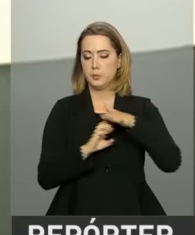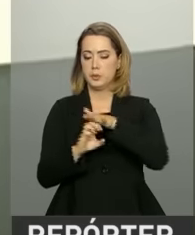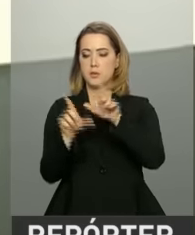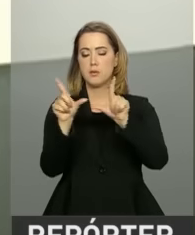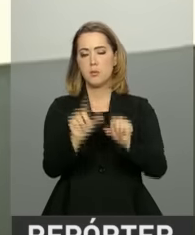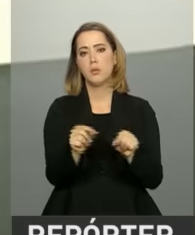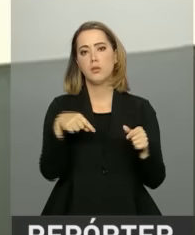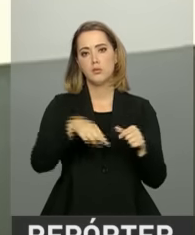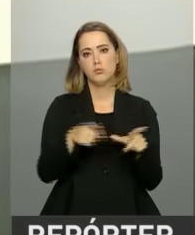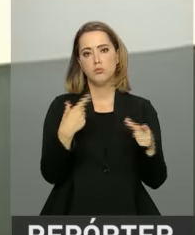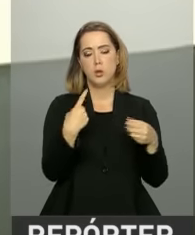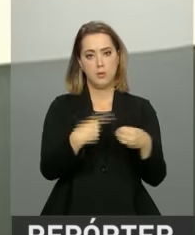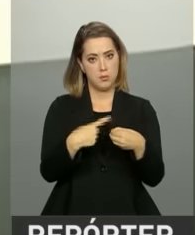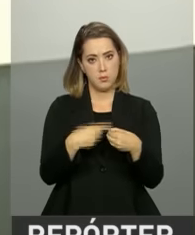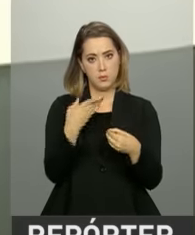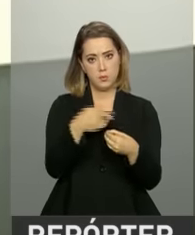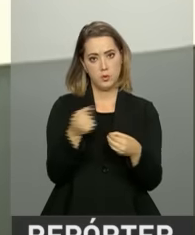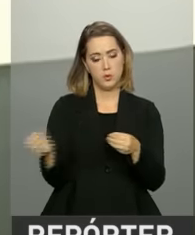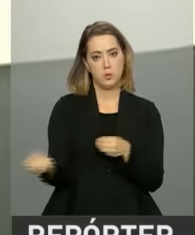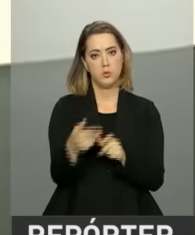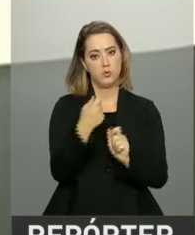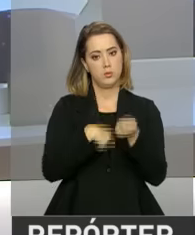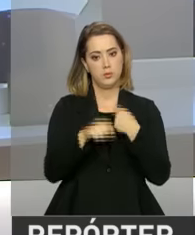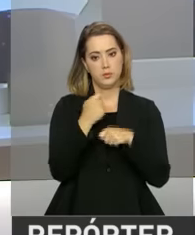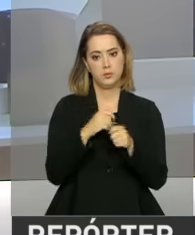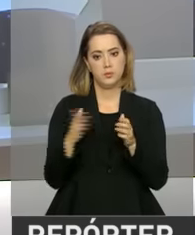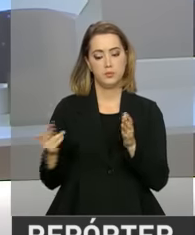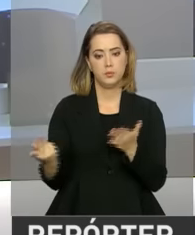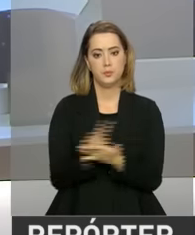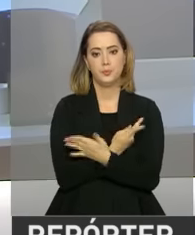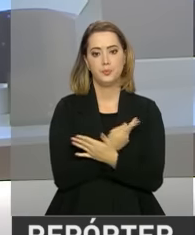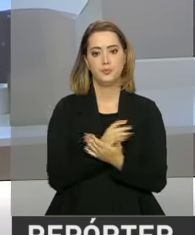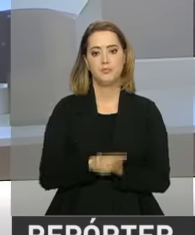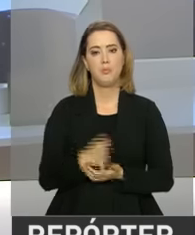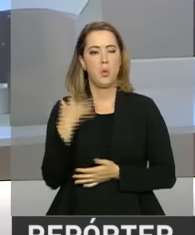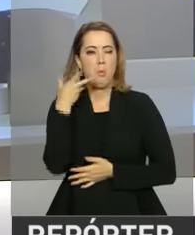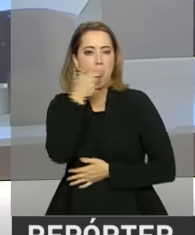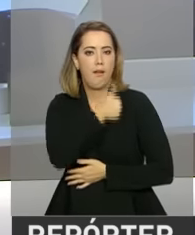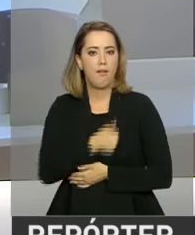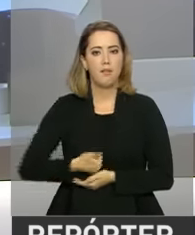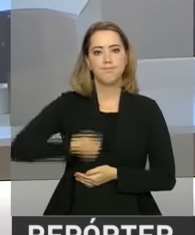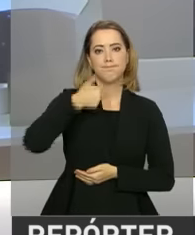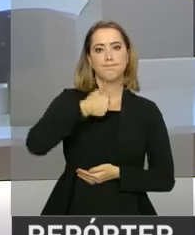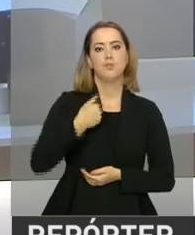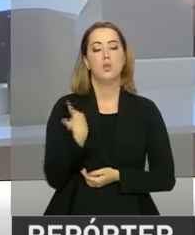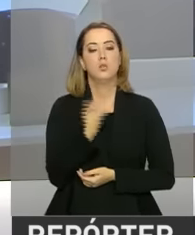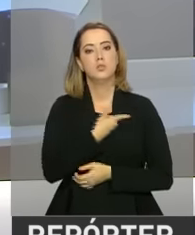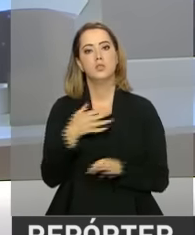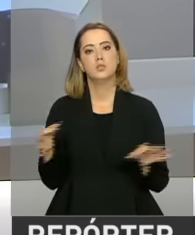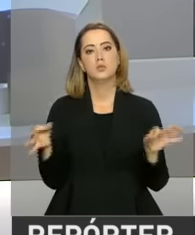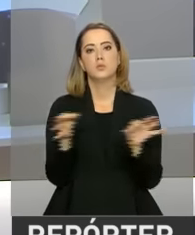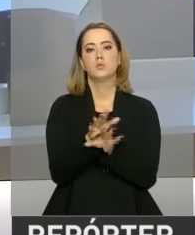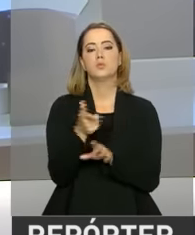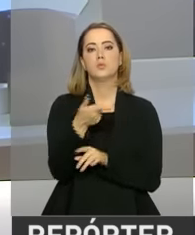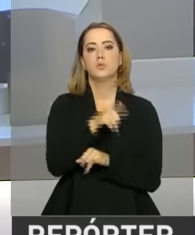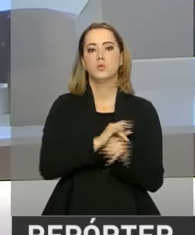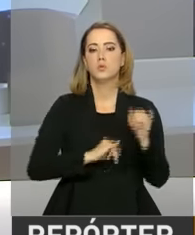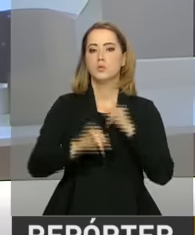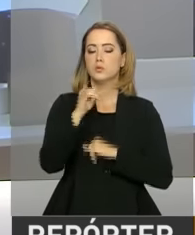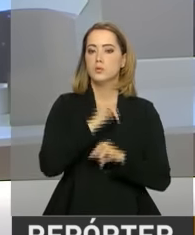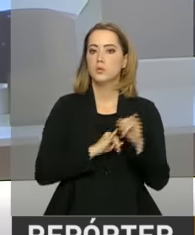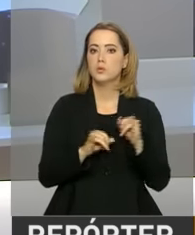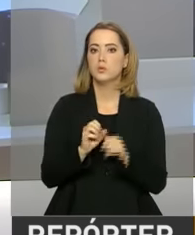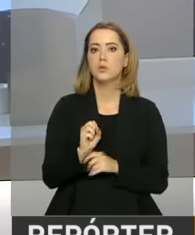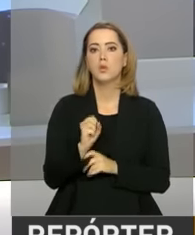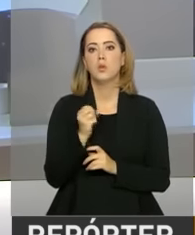região para essa nova economia que vai se formando. Está uma maravilha mesmo a região. A gente fica por aqui, voltamos a qualquer momento com